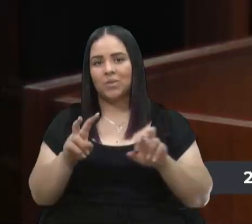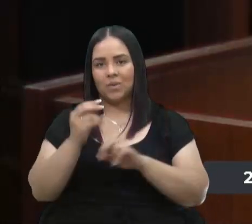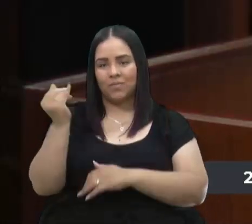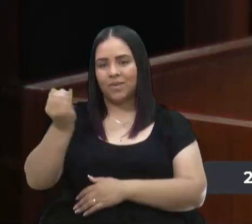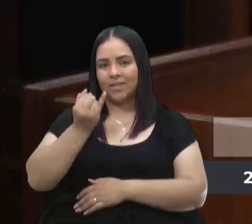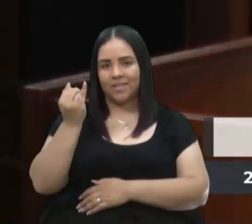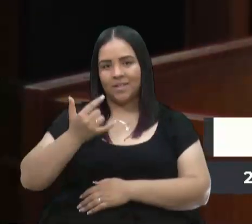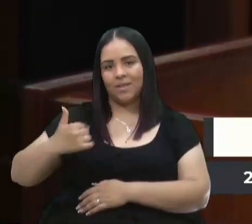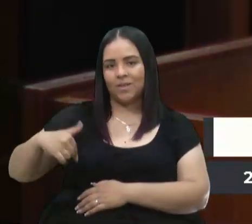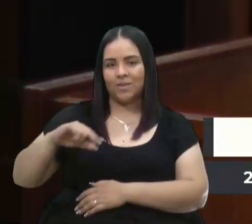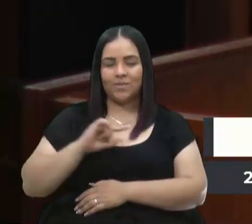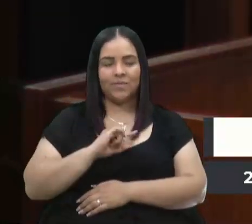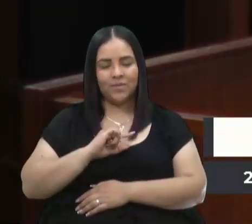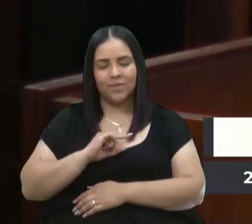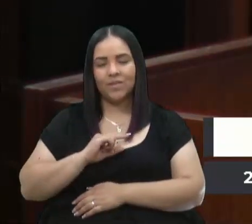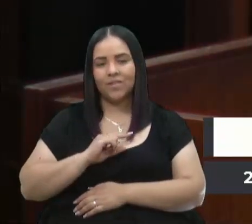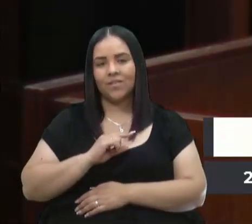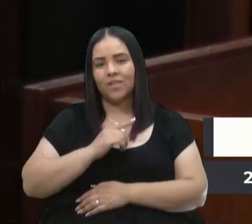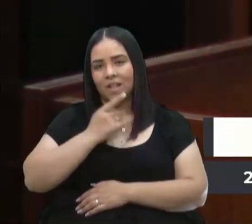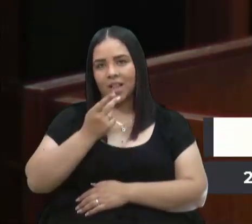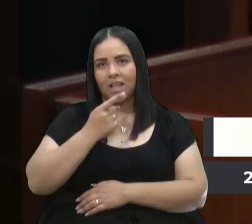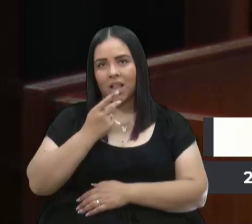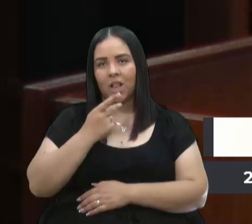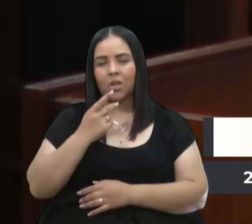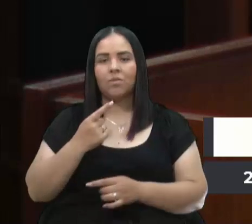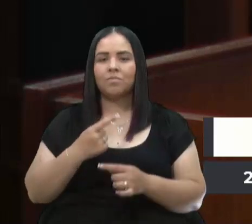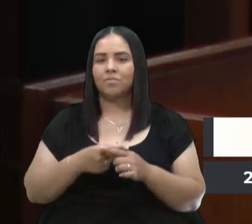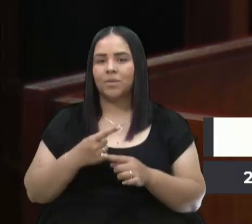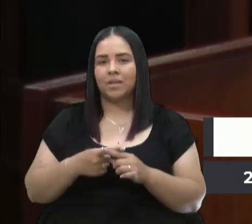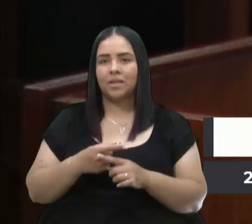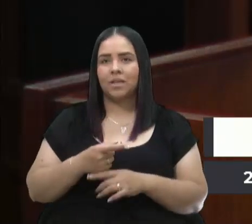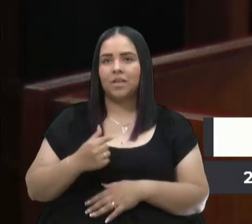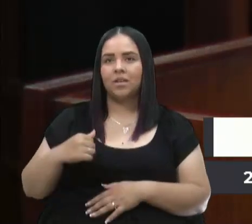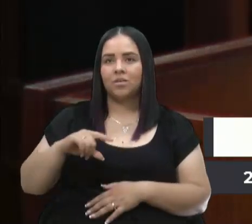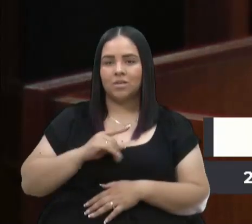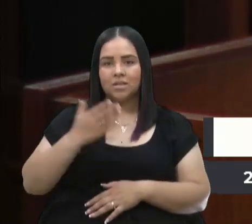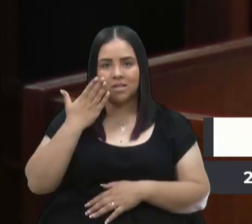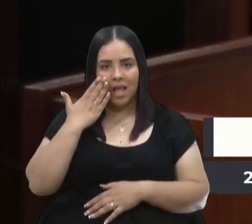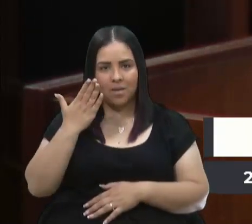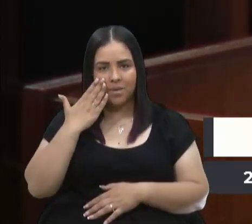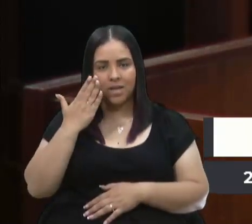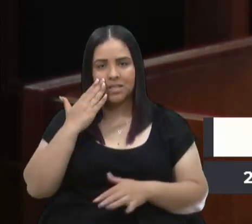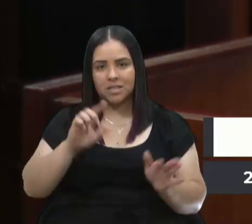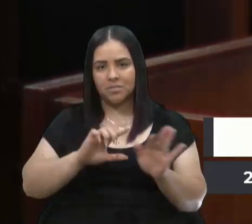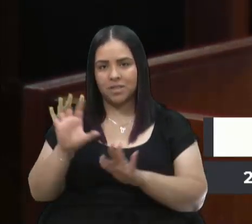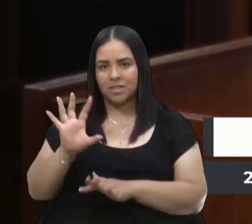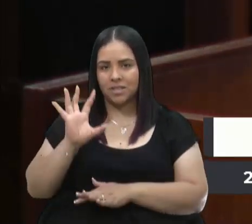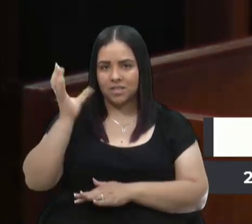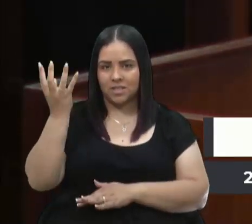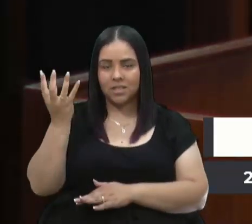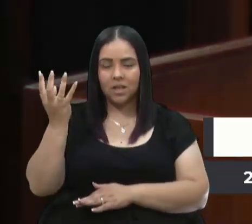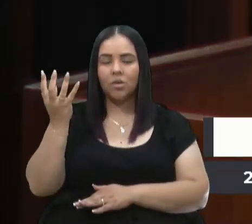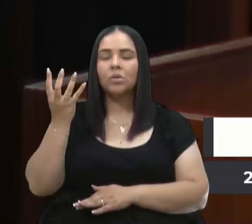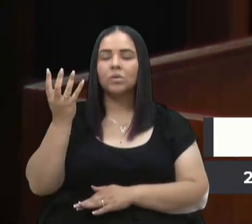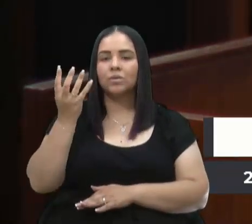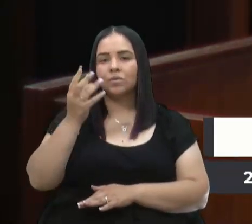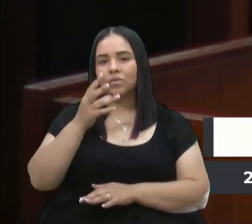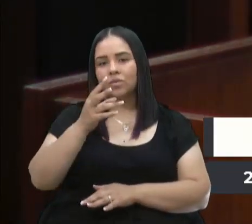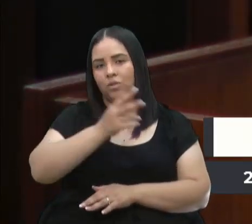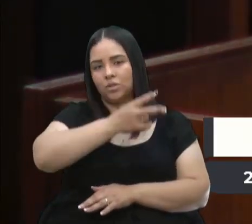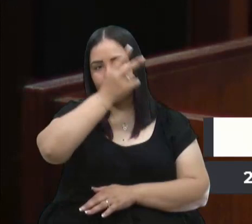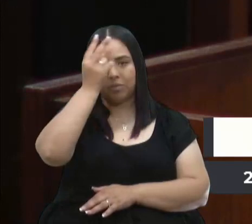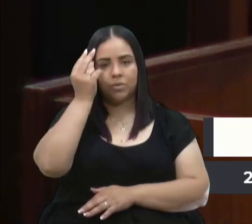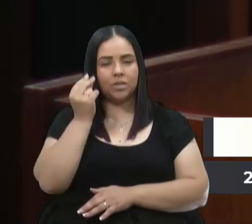estamos tratando, né, sem dúvida nenhuma. Nós estamos aí numa semana que é decisiva para o futuro dos servidores públicos de Caxias do Sul. E eu